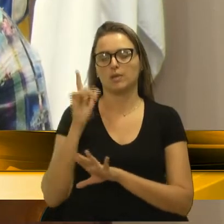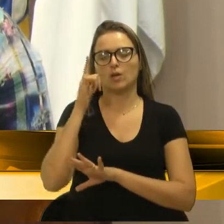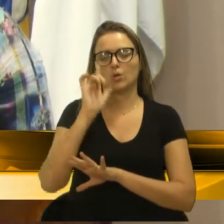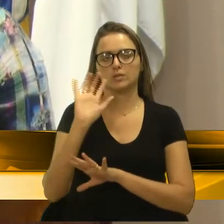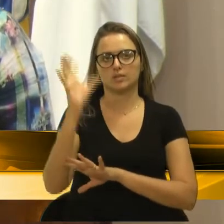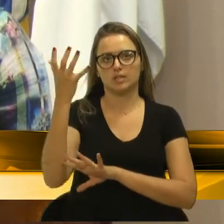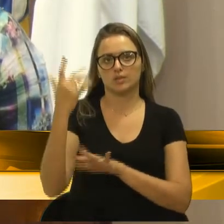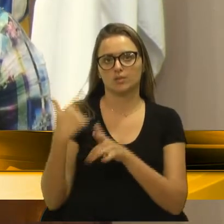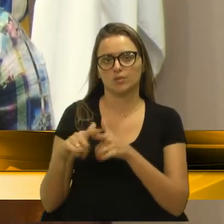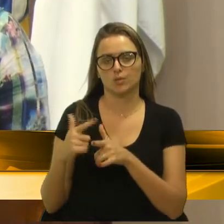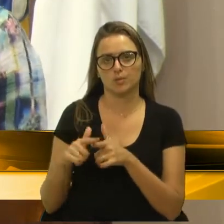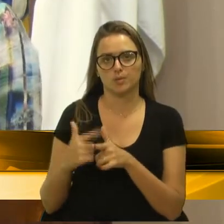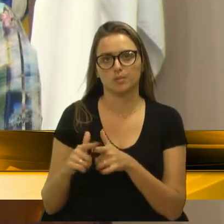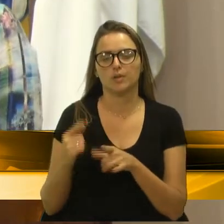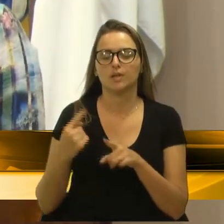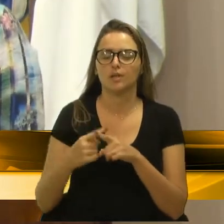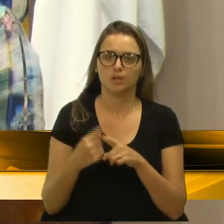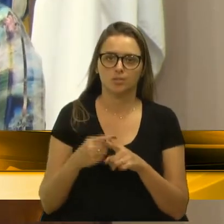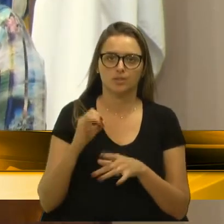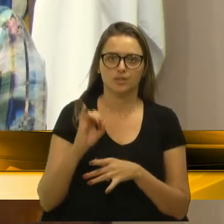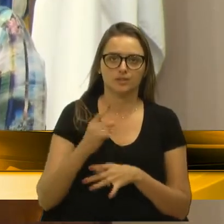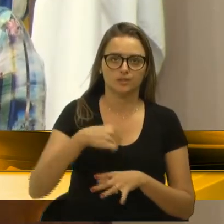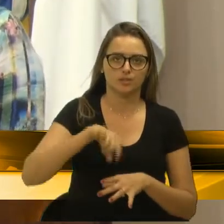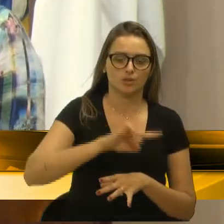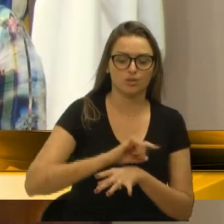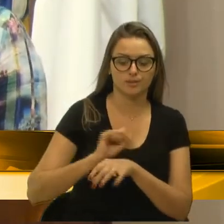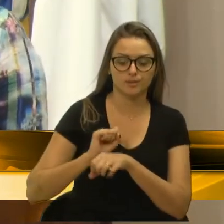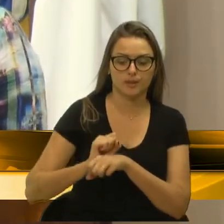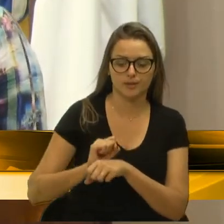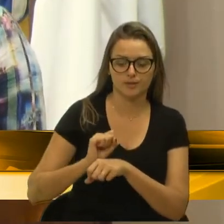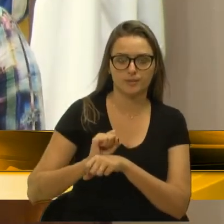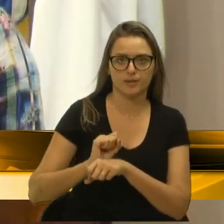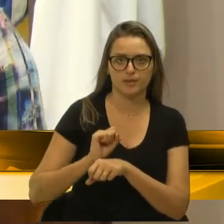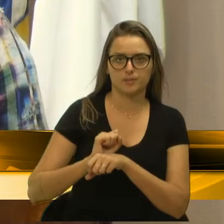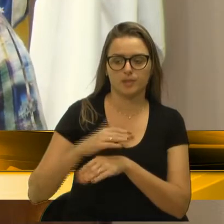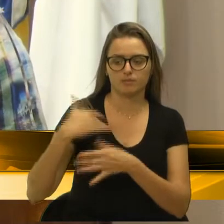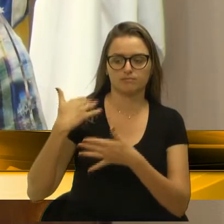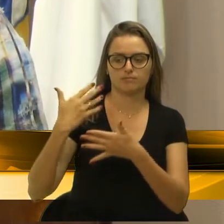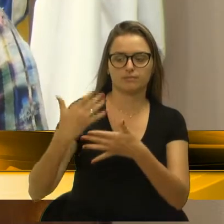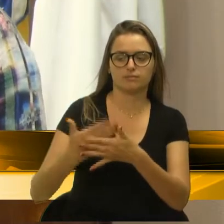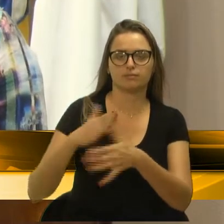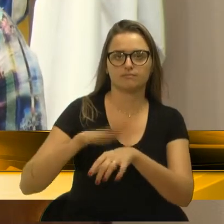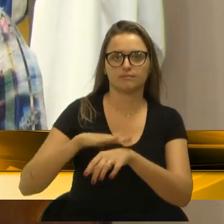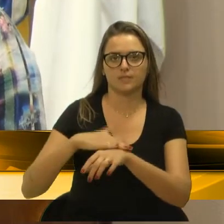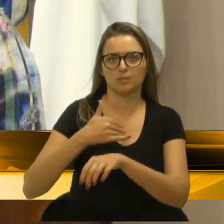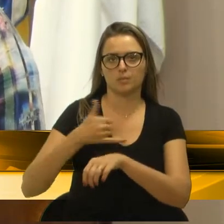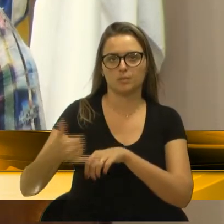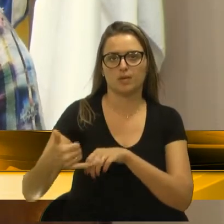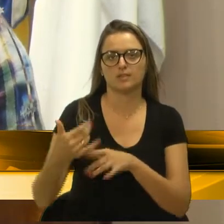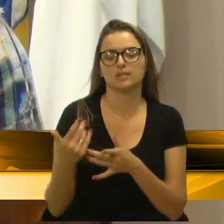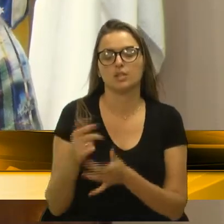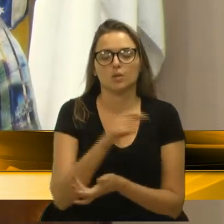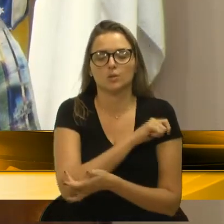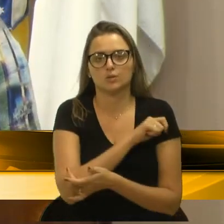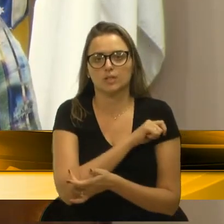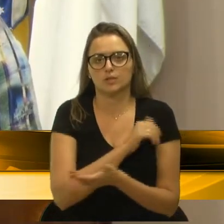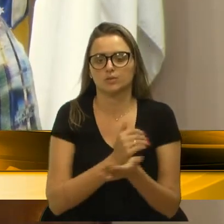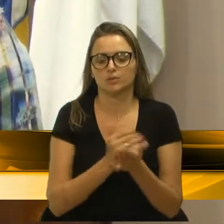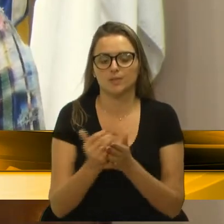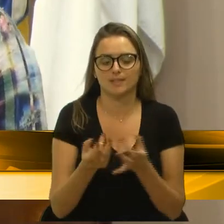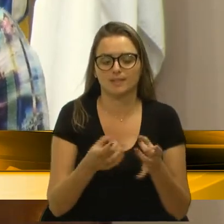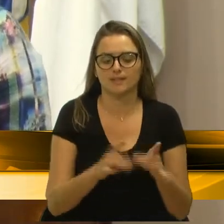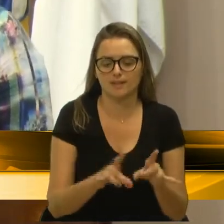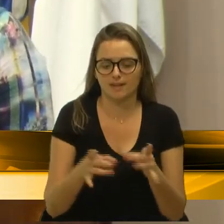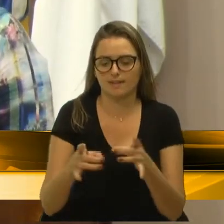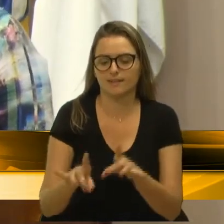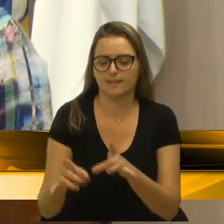situação. Porque se a gente ficar deixando o tempo passar, a evasão escolar vai aumentar bastante. E depois